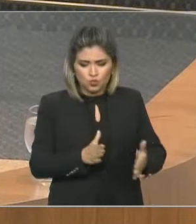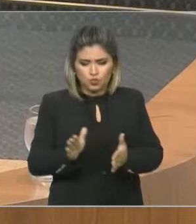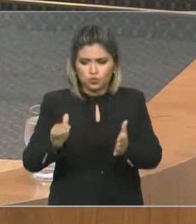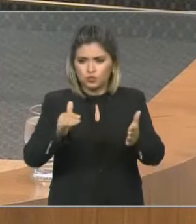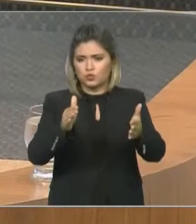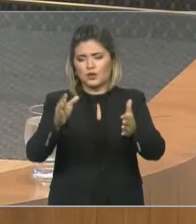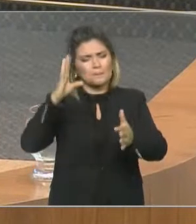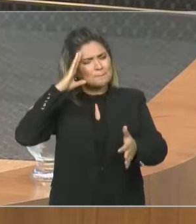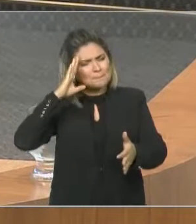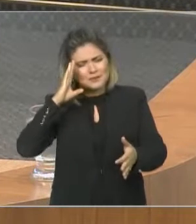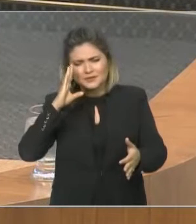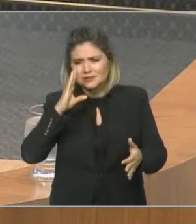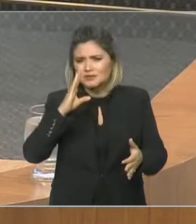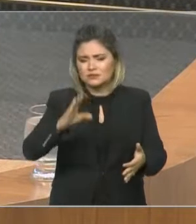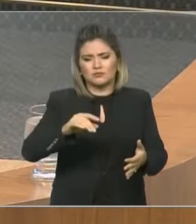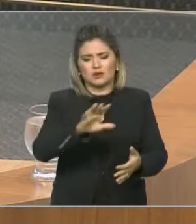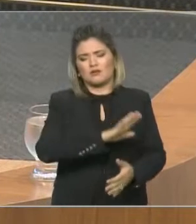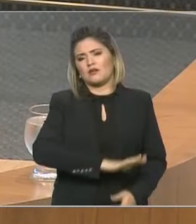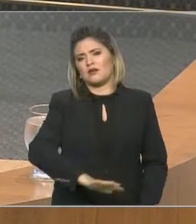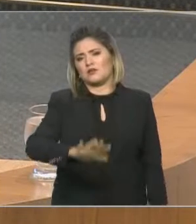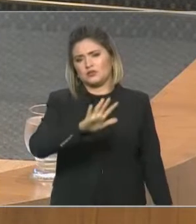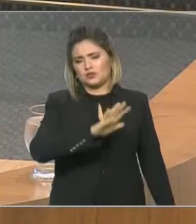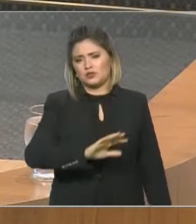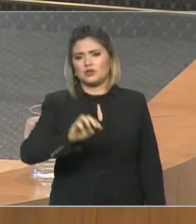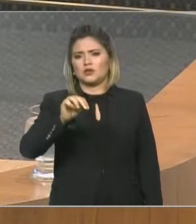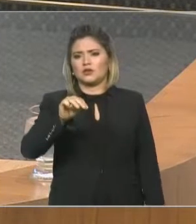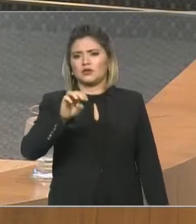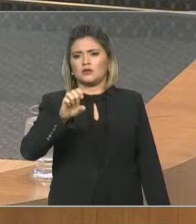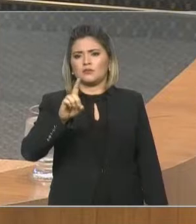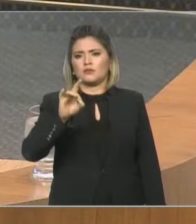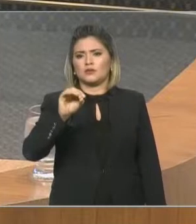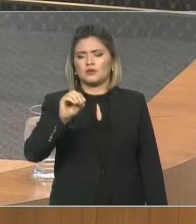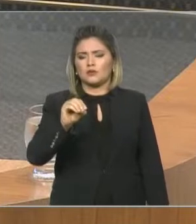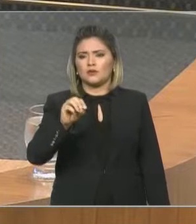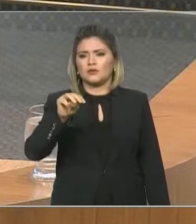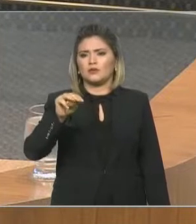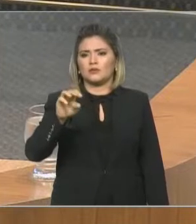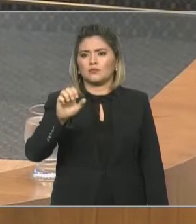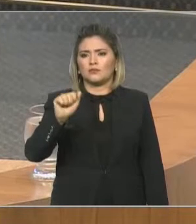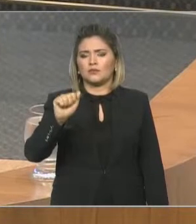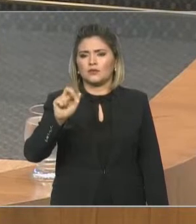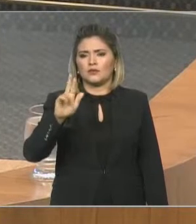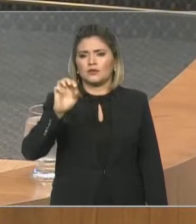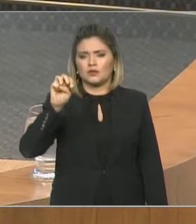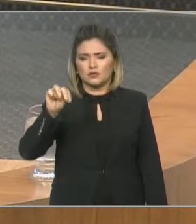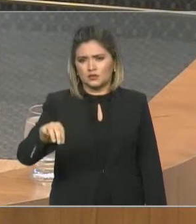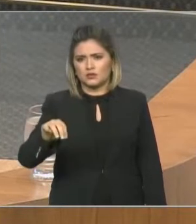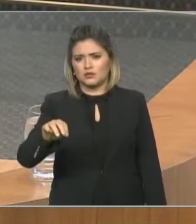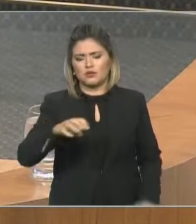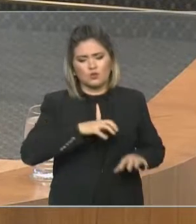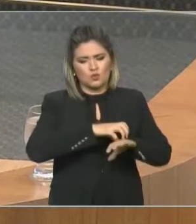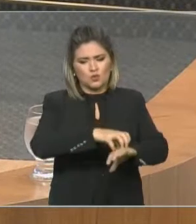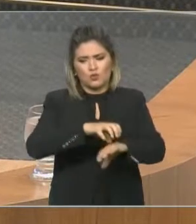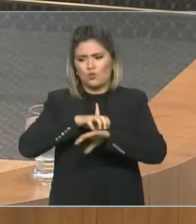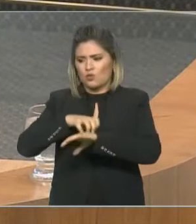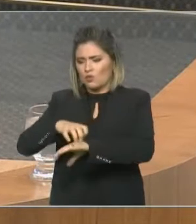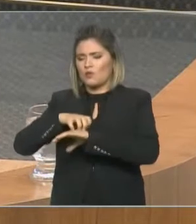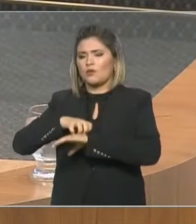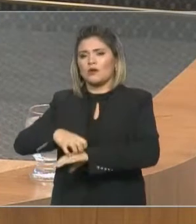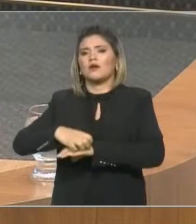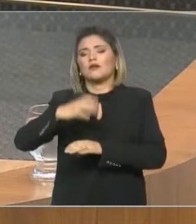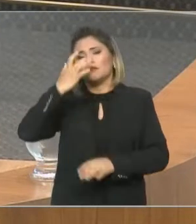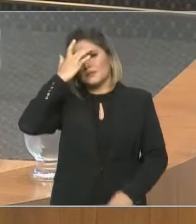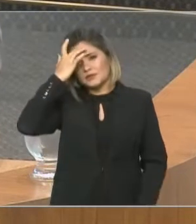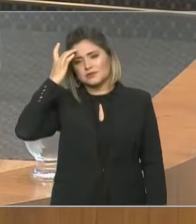principal da região do Médio Mearim e que vai levar todos os cidadãos às suas cidades e aos seus